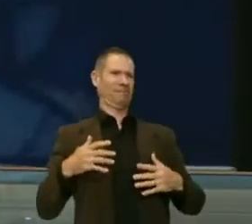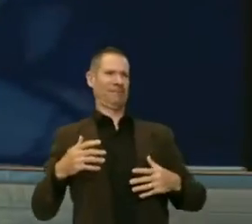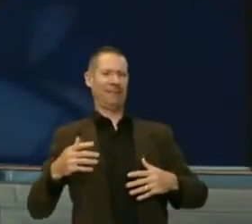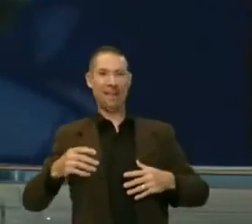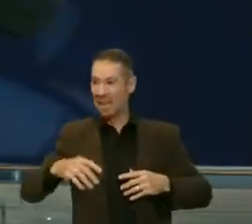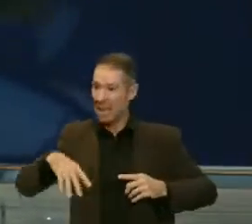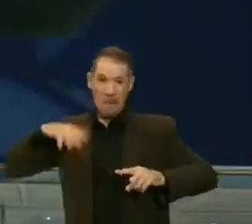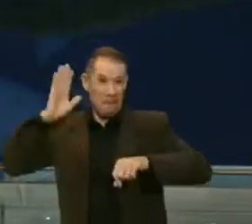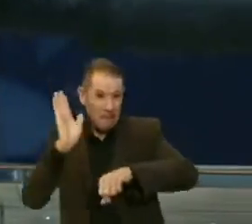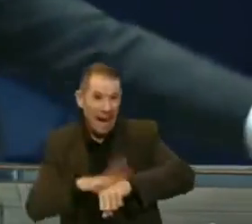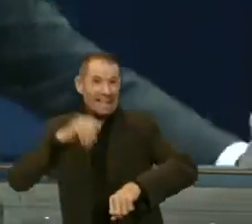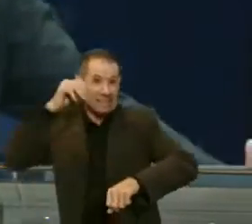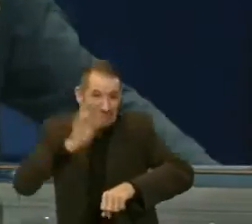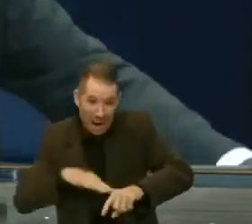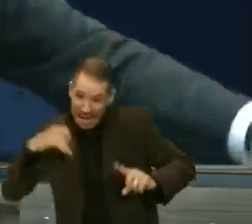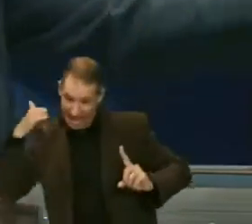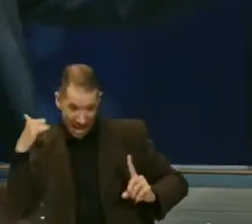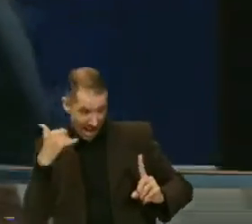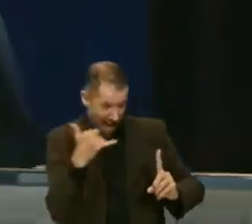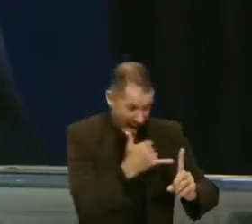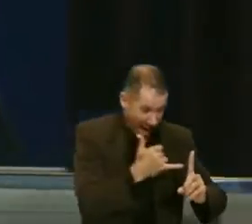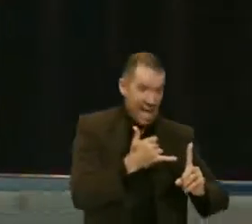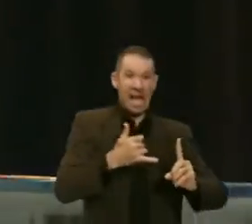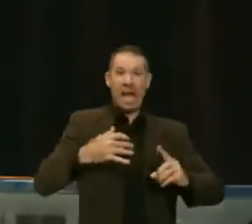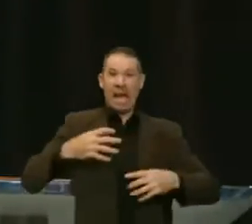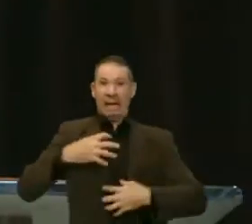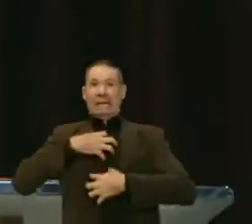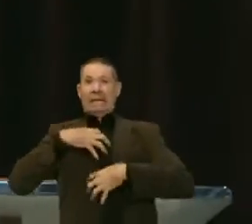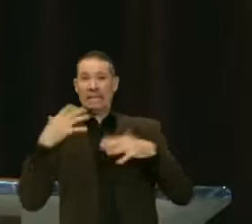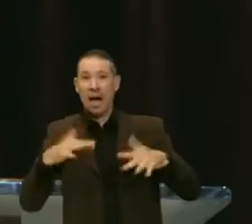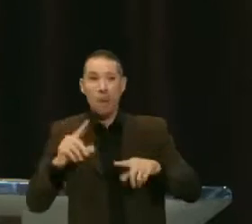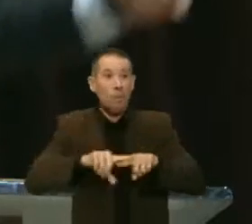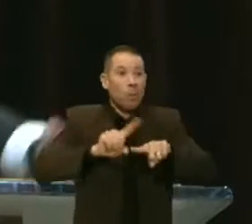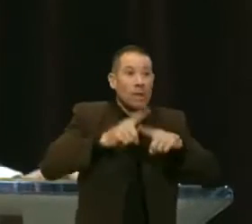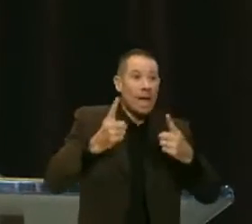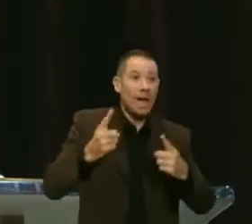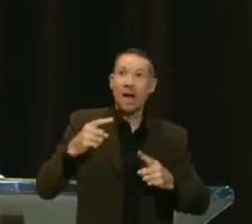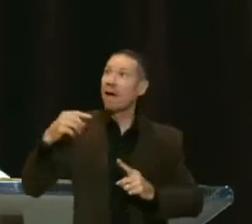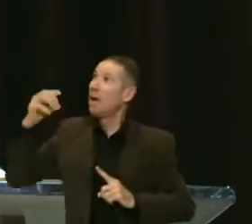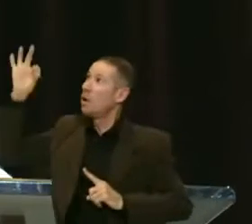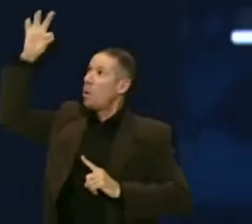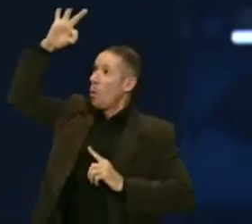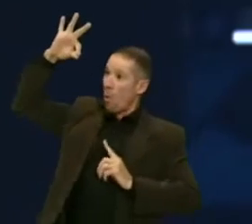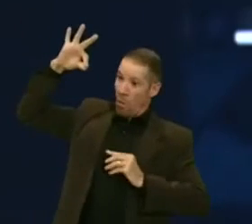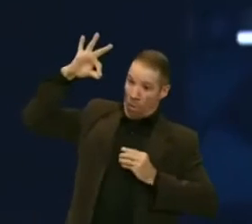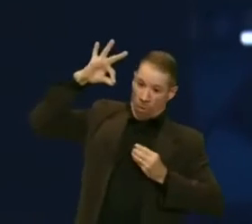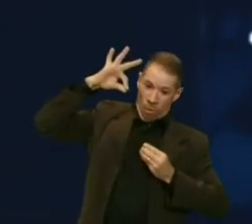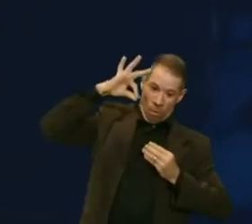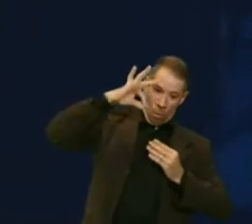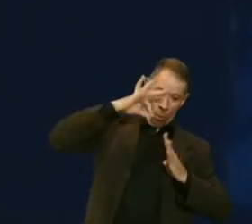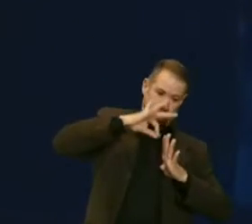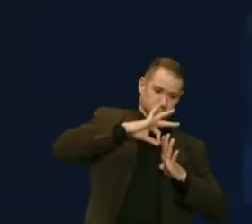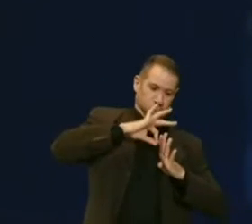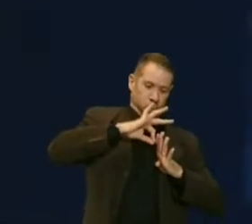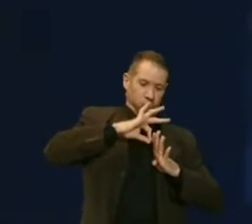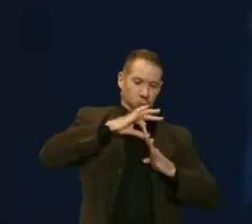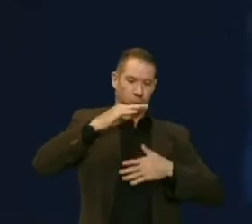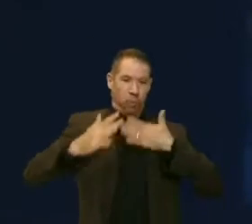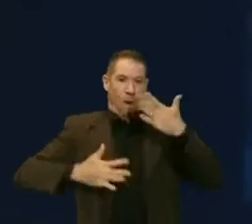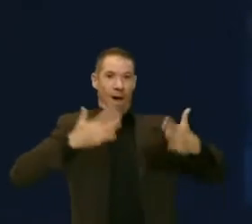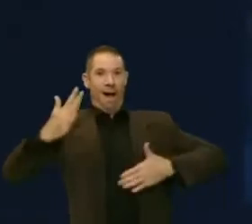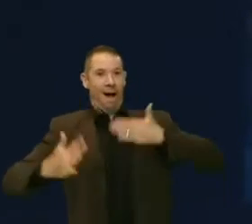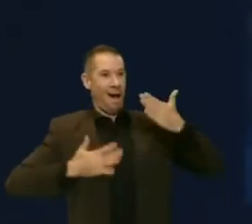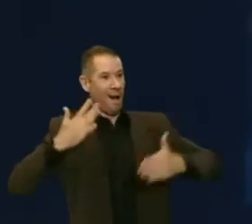mais choques, e eu dava gargalhadas, porque um bálsamo de alegria tomou conta do meu coração.